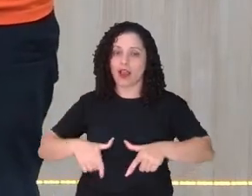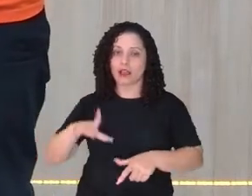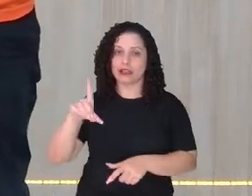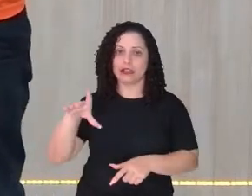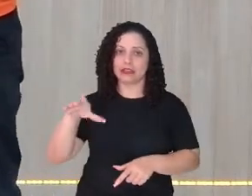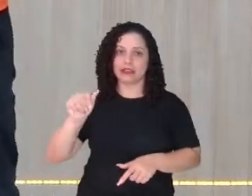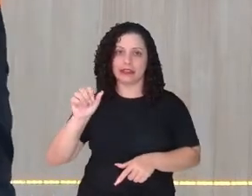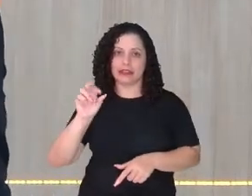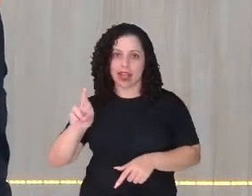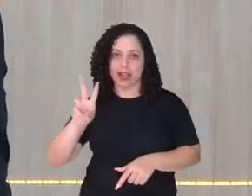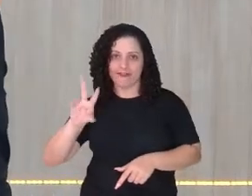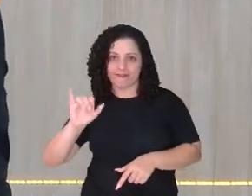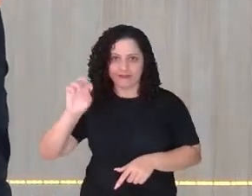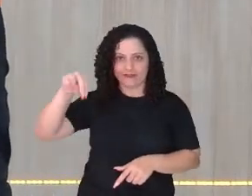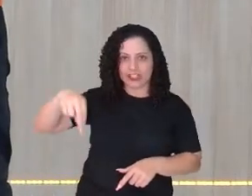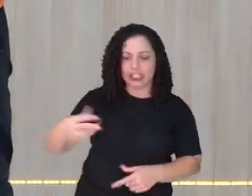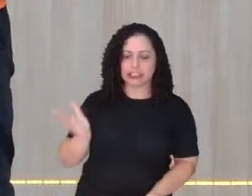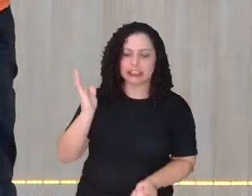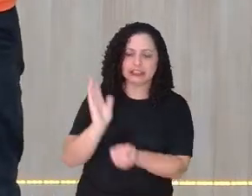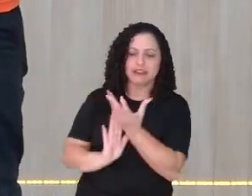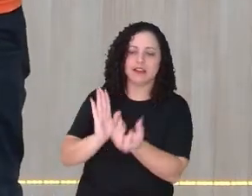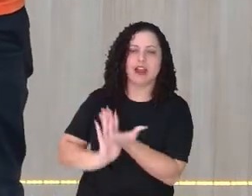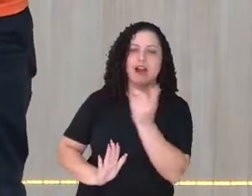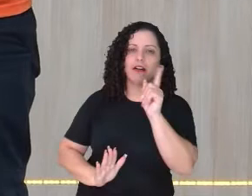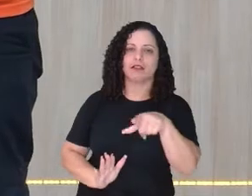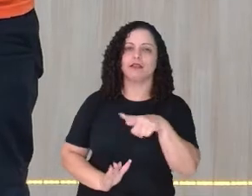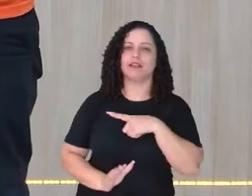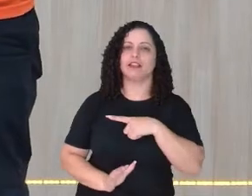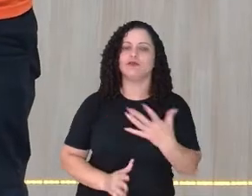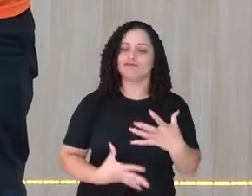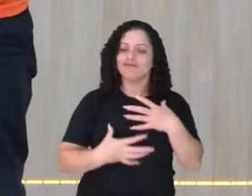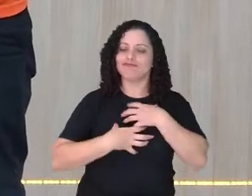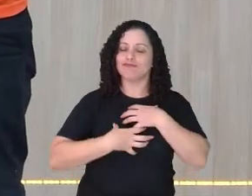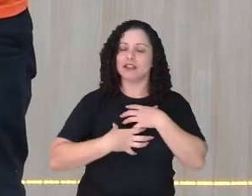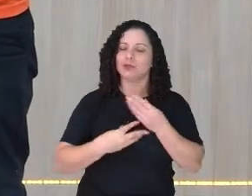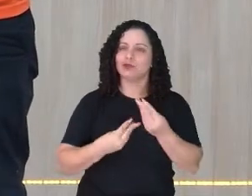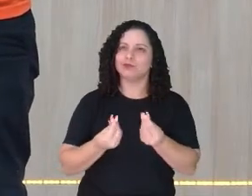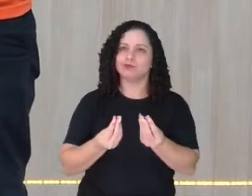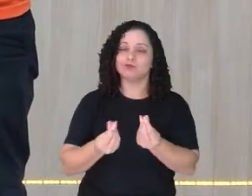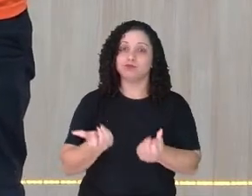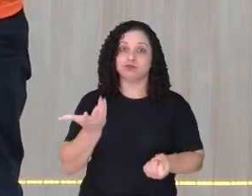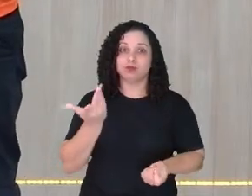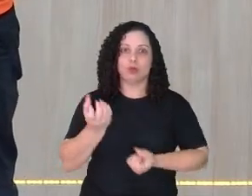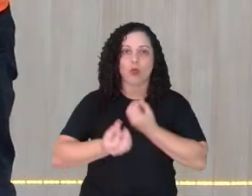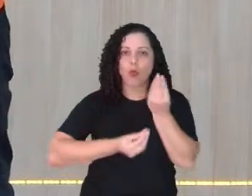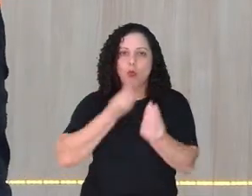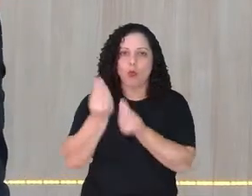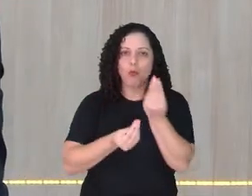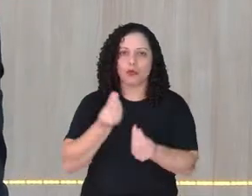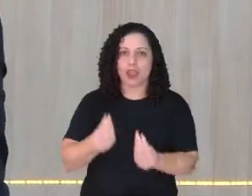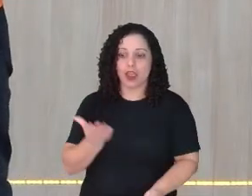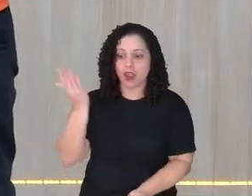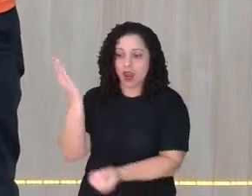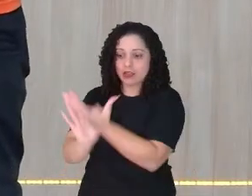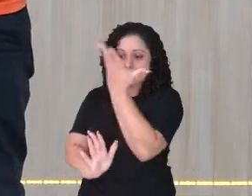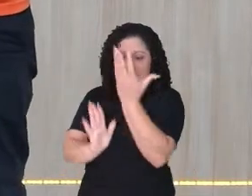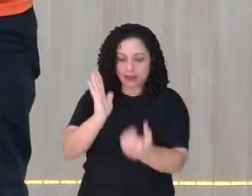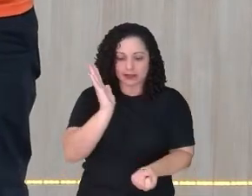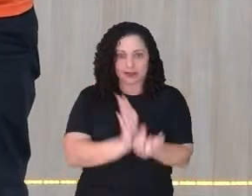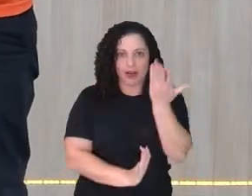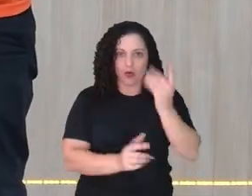a sua... Começou não, né? Mas teve um grande insight da sua teoria da origem das espécies, né?